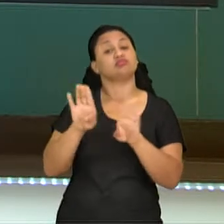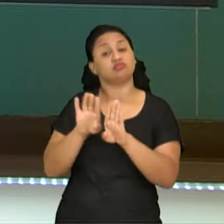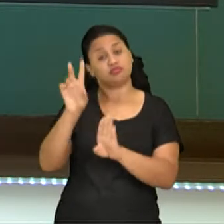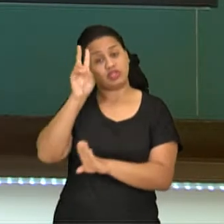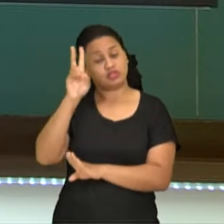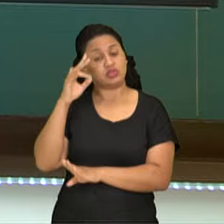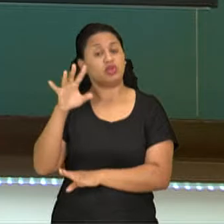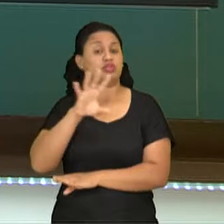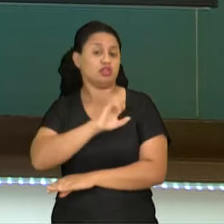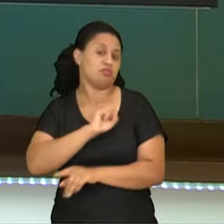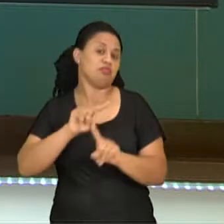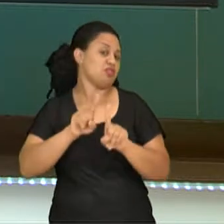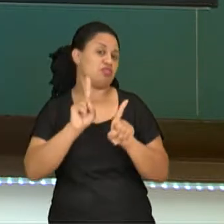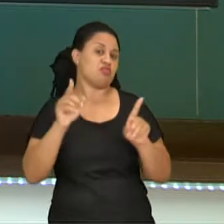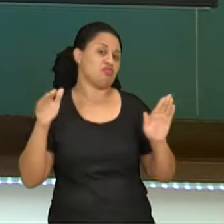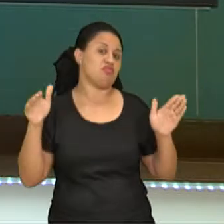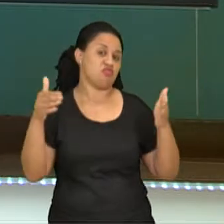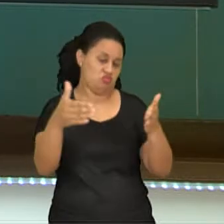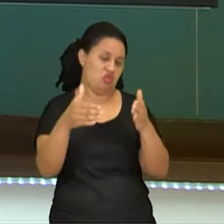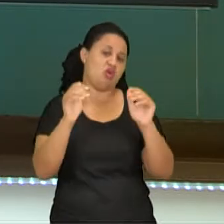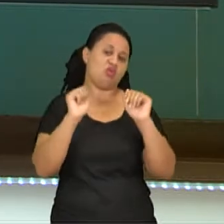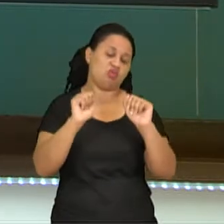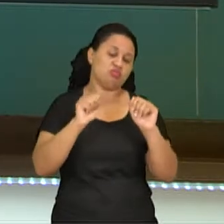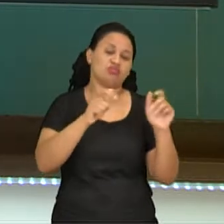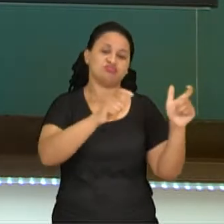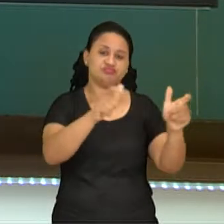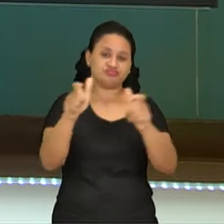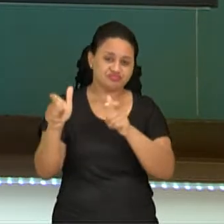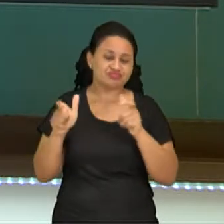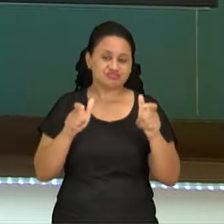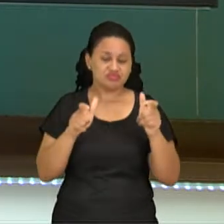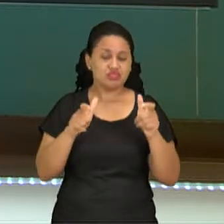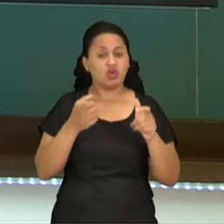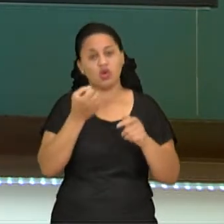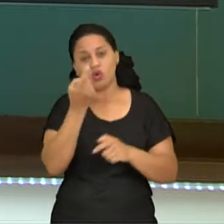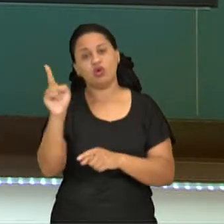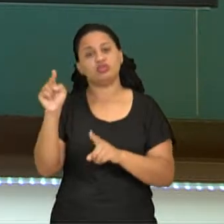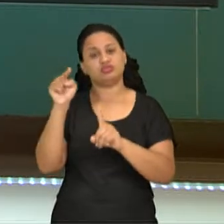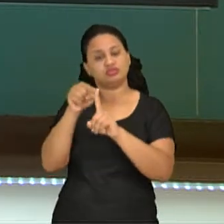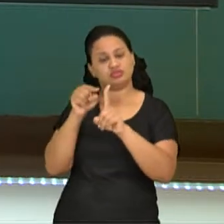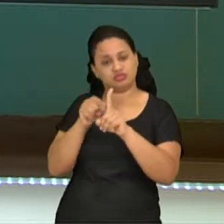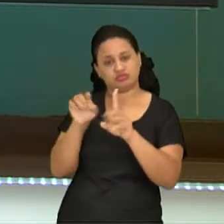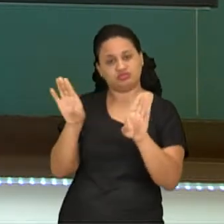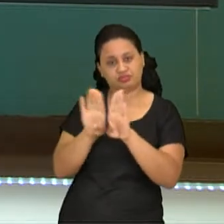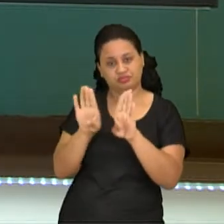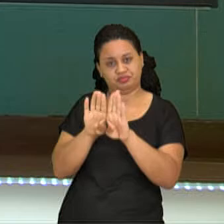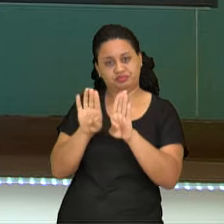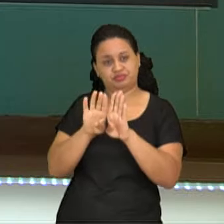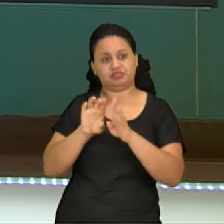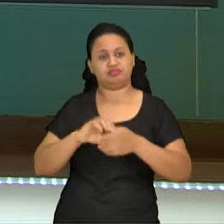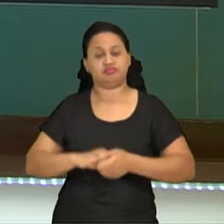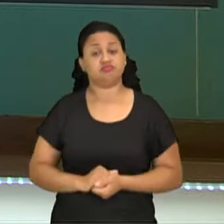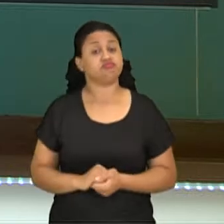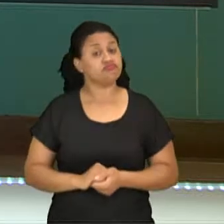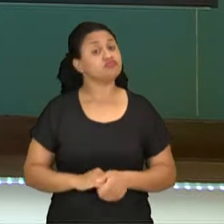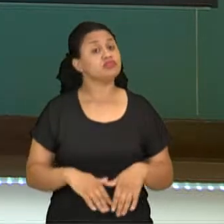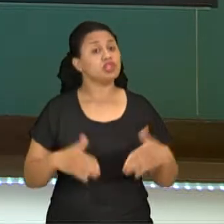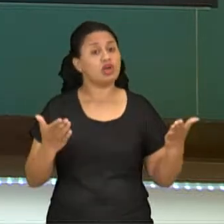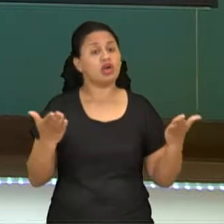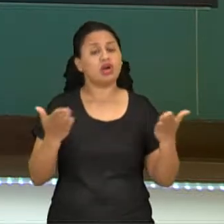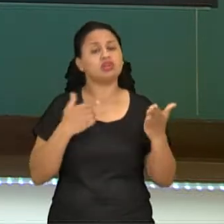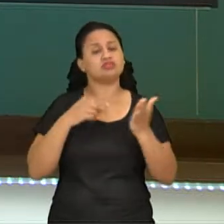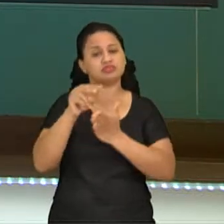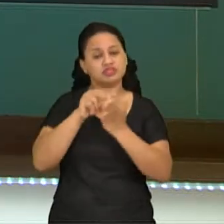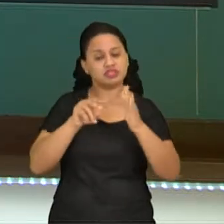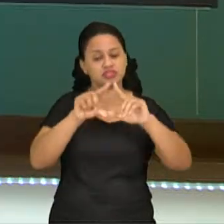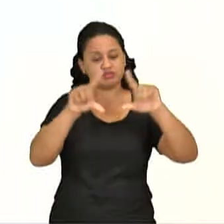não é o foco. Pode ser histórias regionais, picarescas e outras histórias também. Vamos ao fragmento do livro A